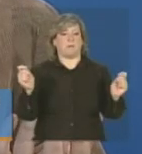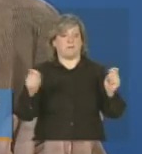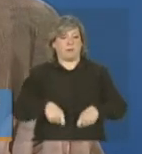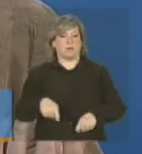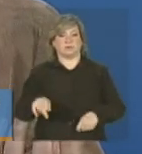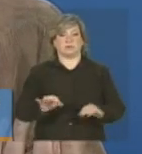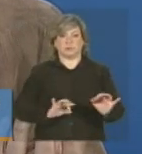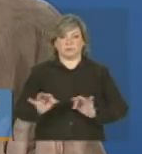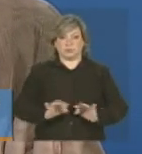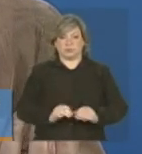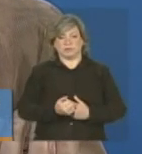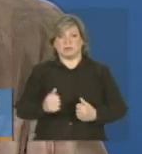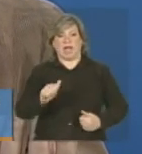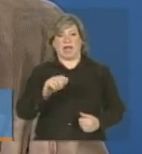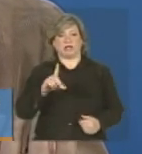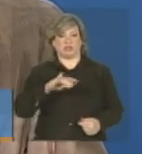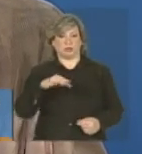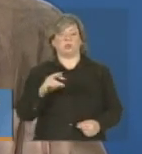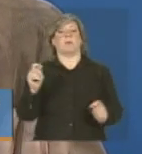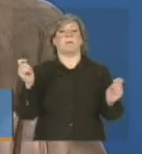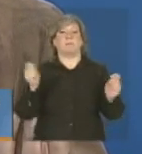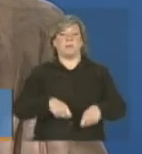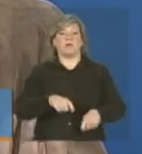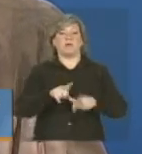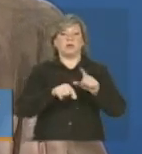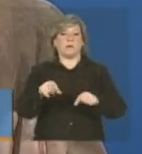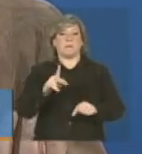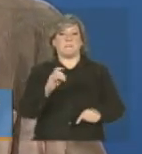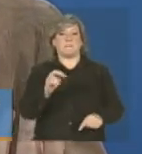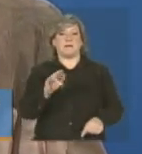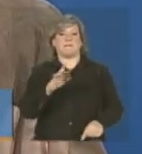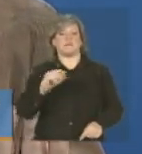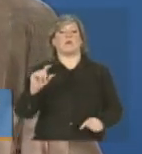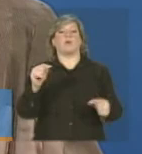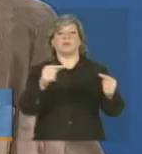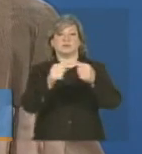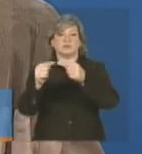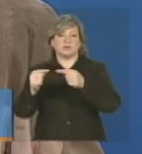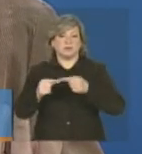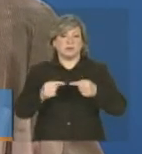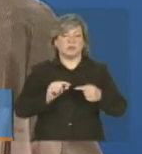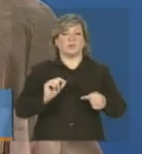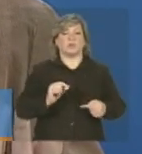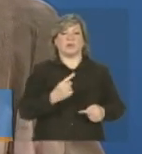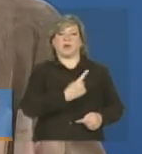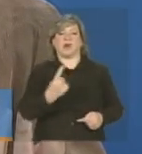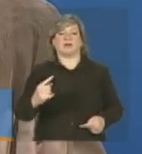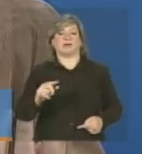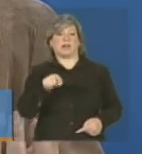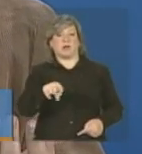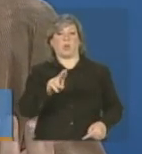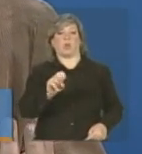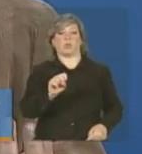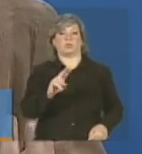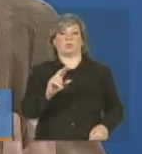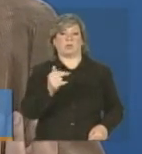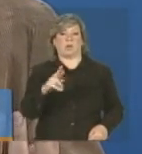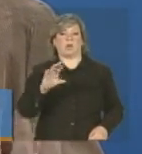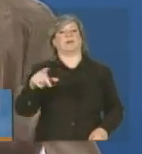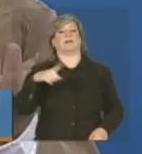o administrador titular e o adjunto, possam ali delegar os perfis de acordo com a competência que aquela pessoa, que aquele usuário, terá no